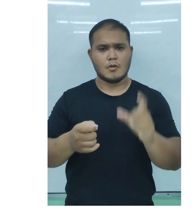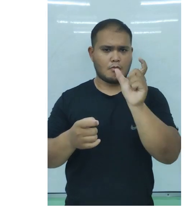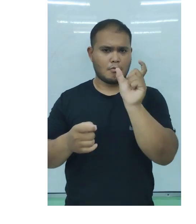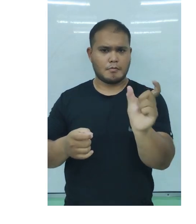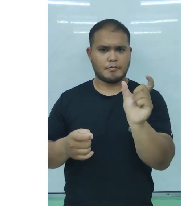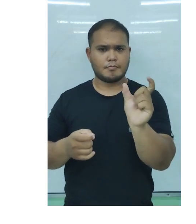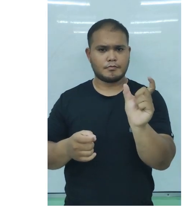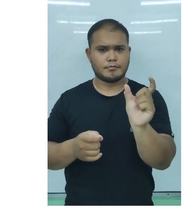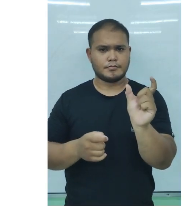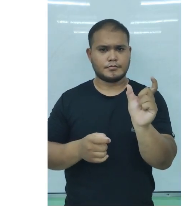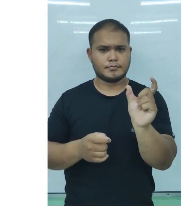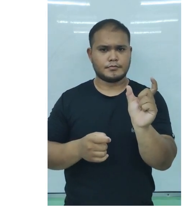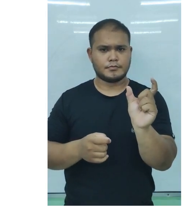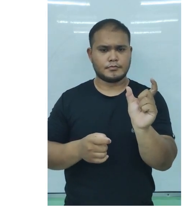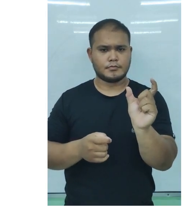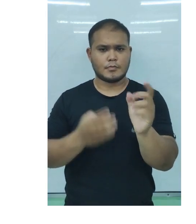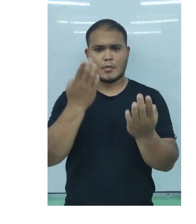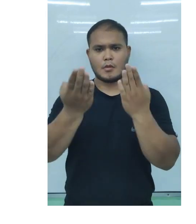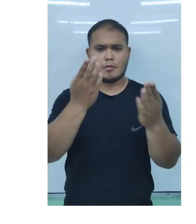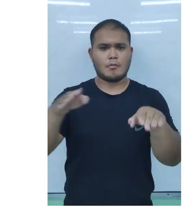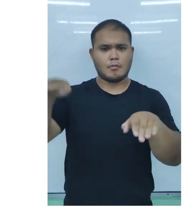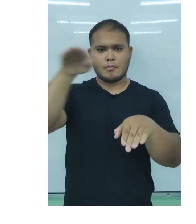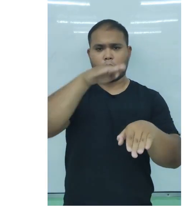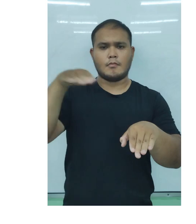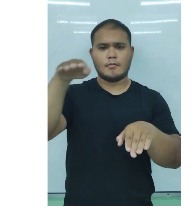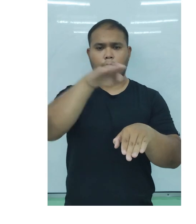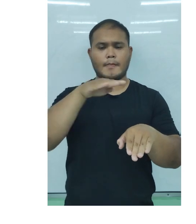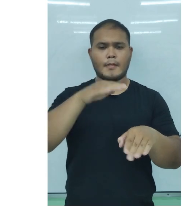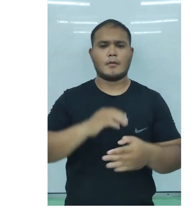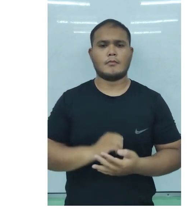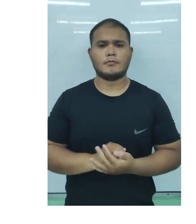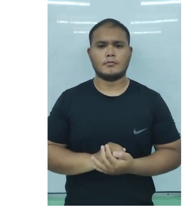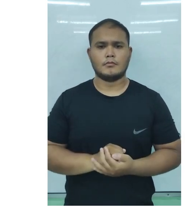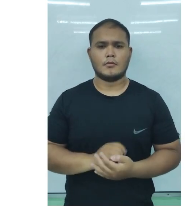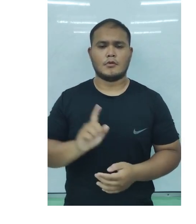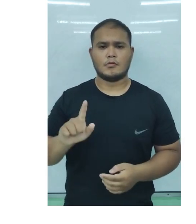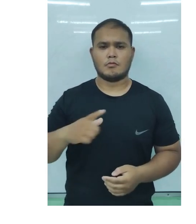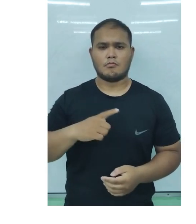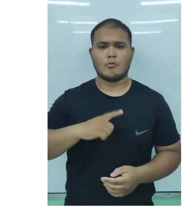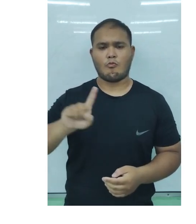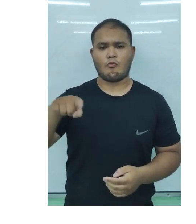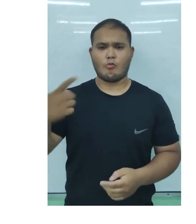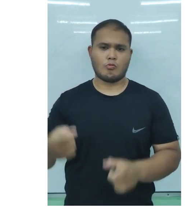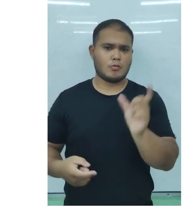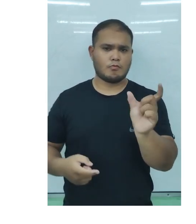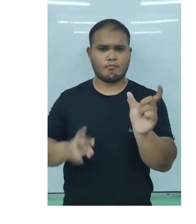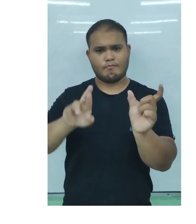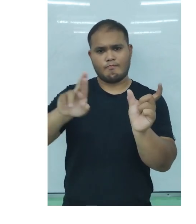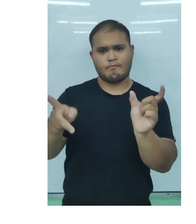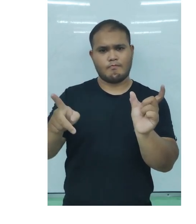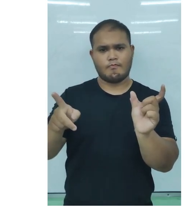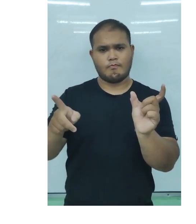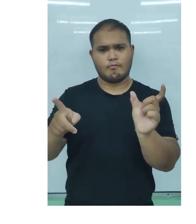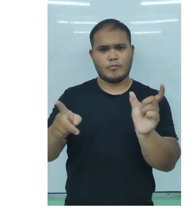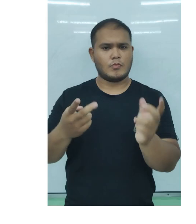um outro radical, vai ser diferente, não vai ter a mesma forma. Por exemplo, bônus, que não vai